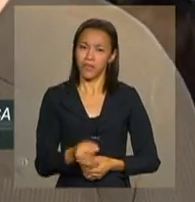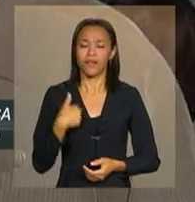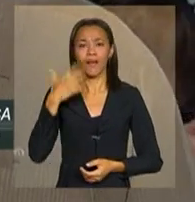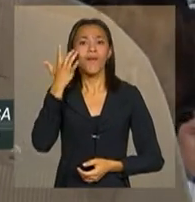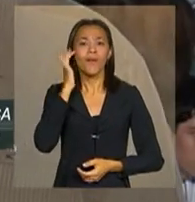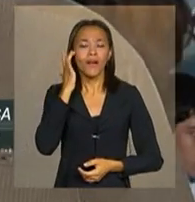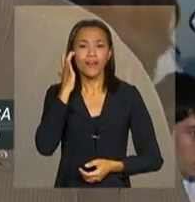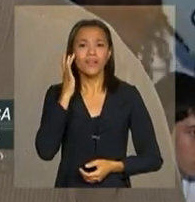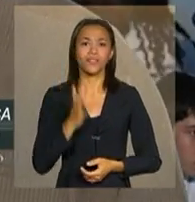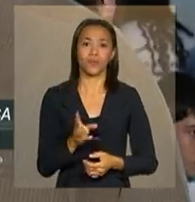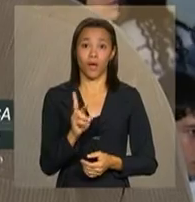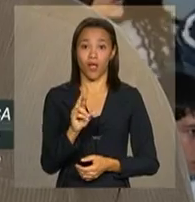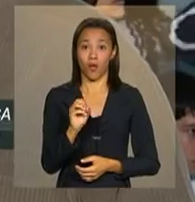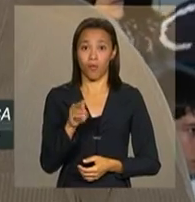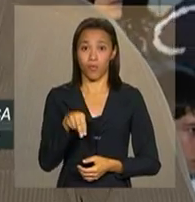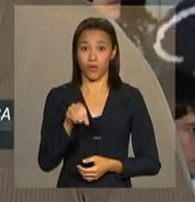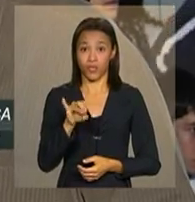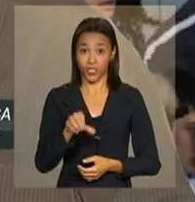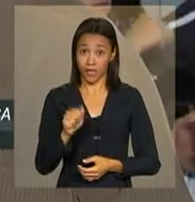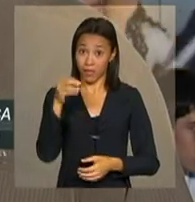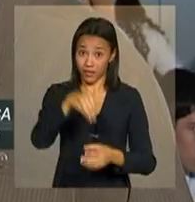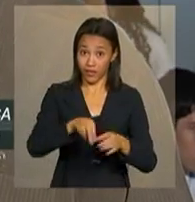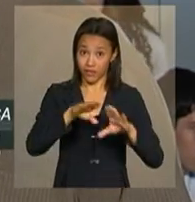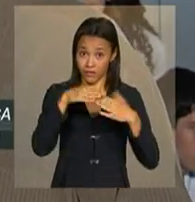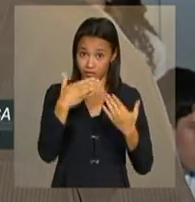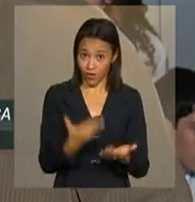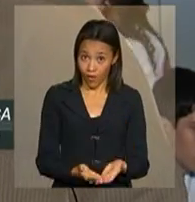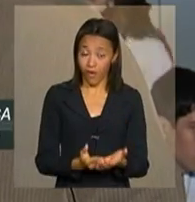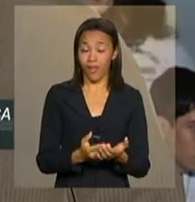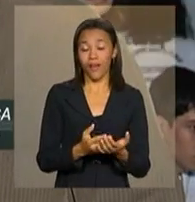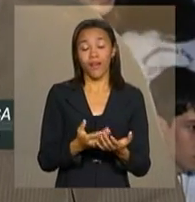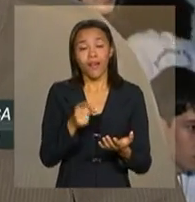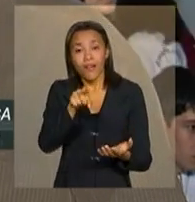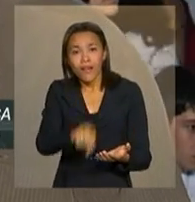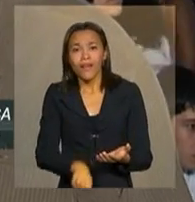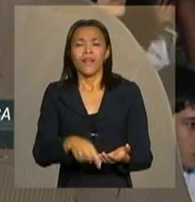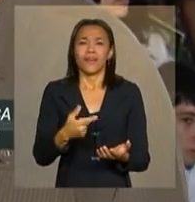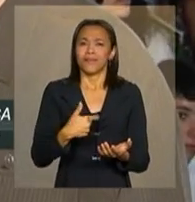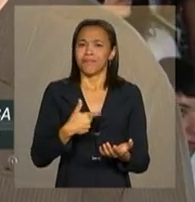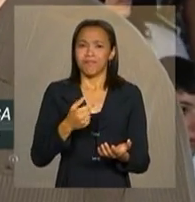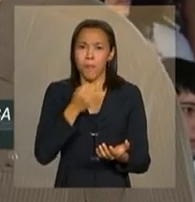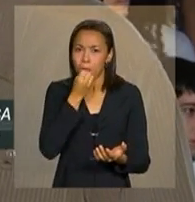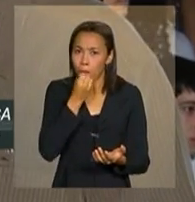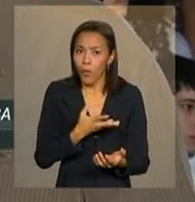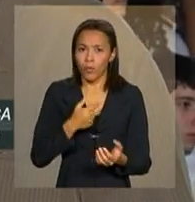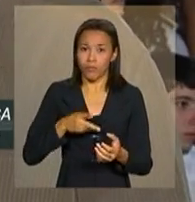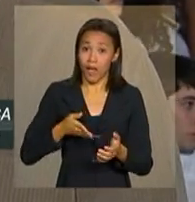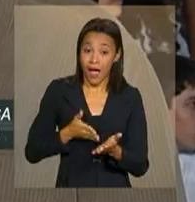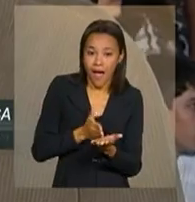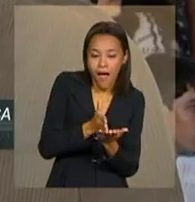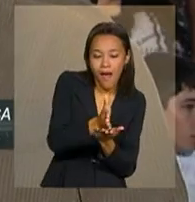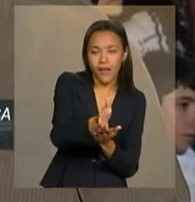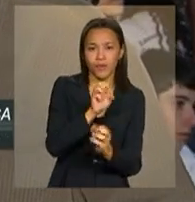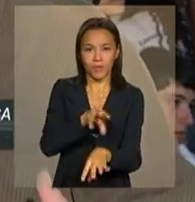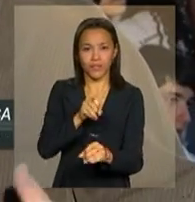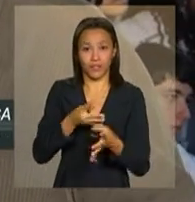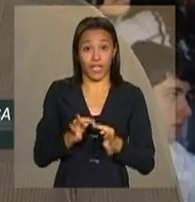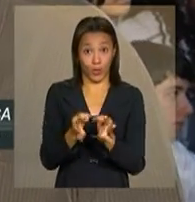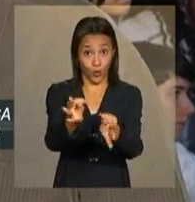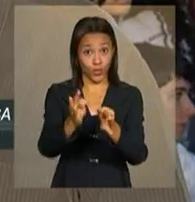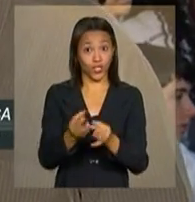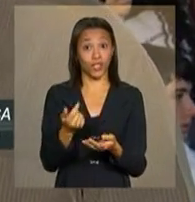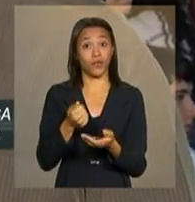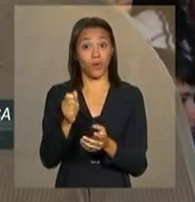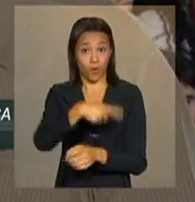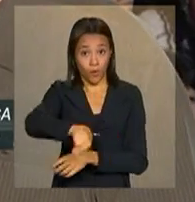que trazendo a robótica para dentro da sala de aula, que seria uma vertente da educação tecnológica, faz com que o aluno seja